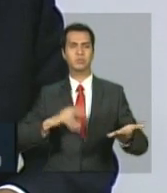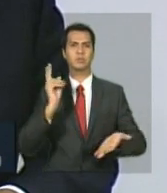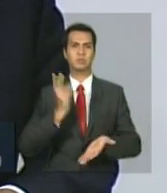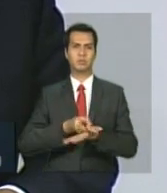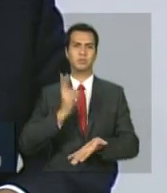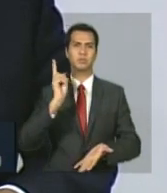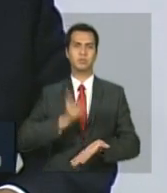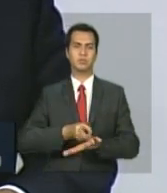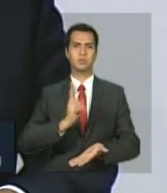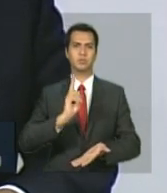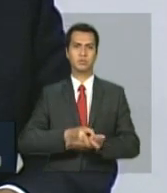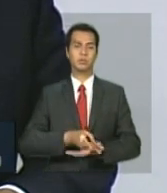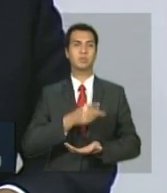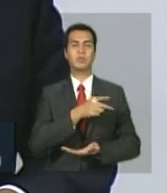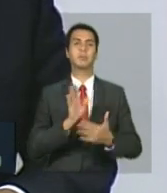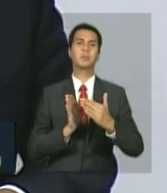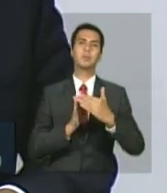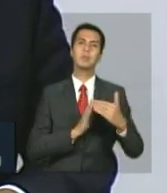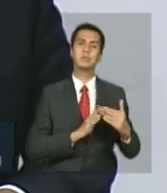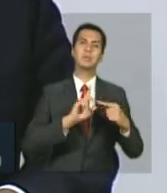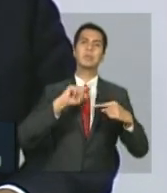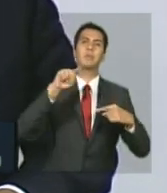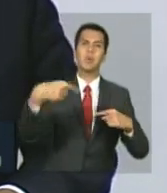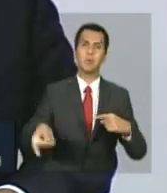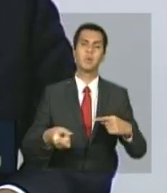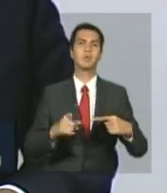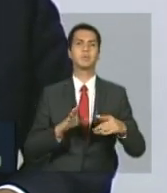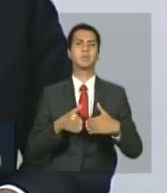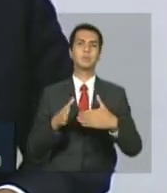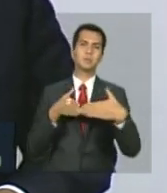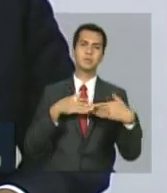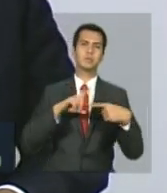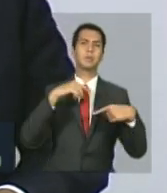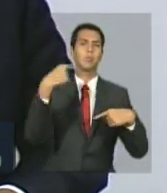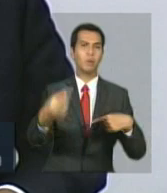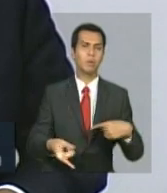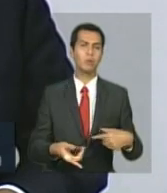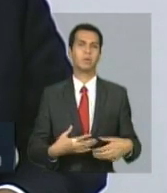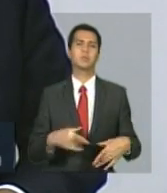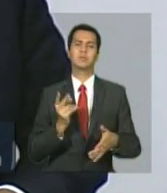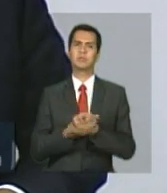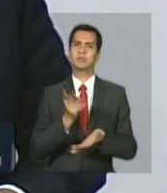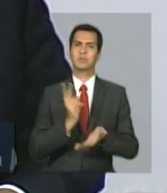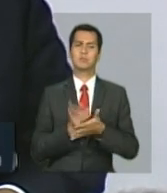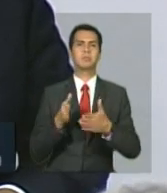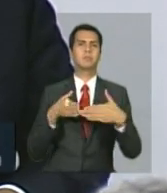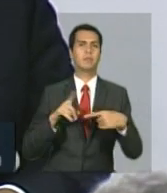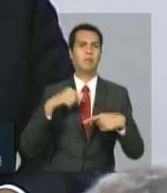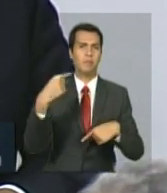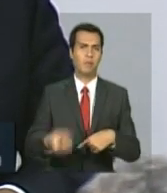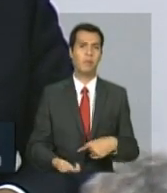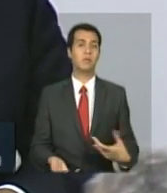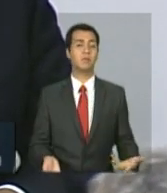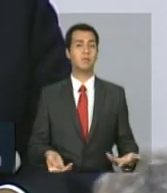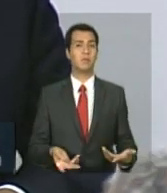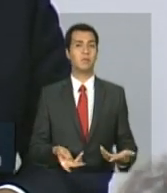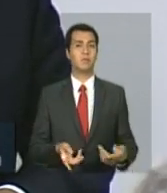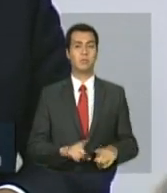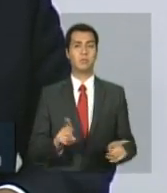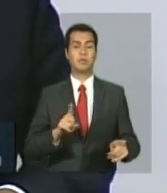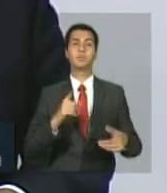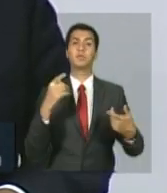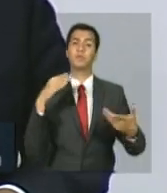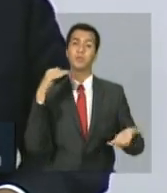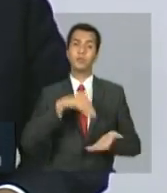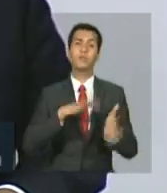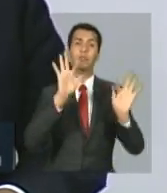havia pedidos protelatórios de adiamento de entrega de dados, de informações e, finalmente, adiamento da prestação de